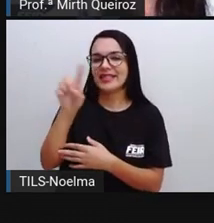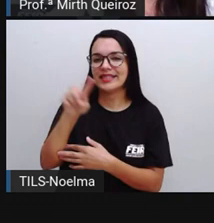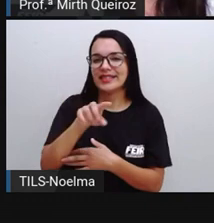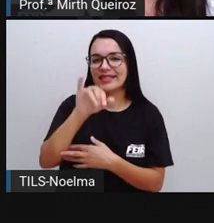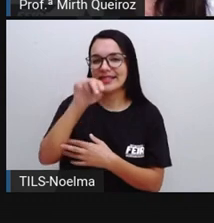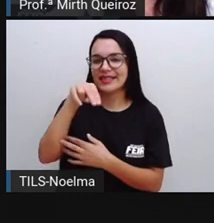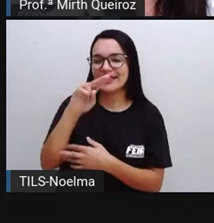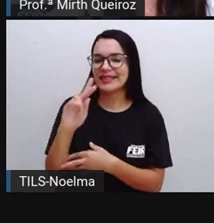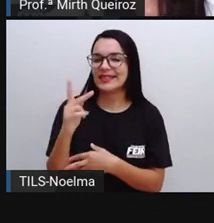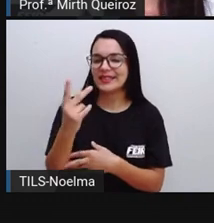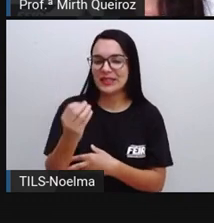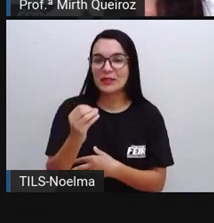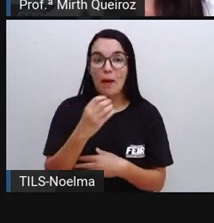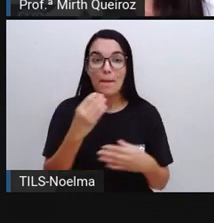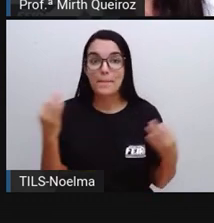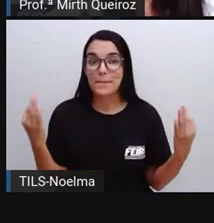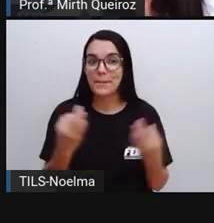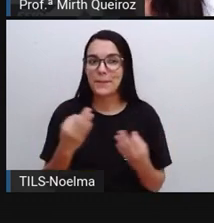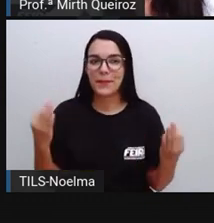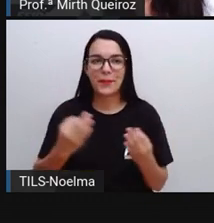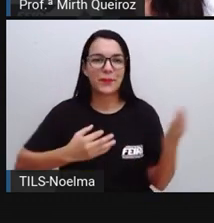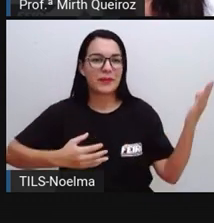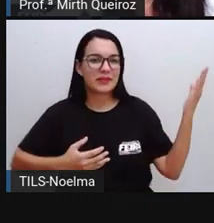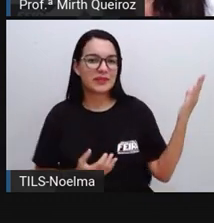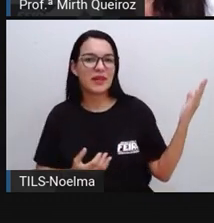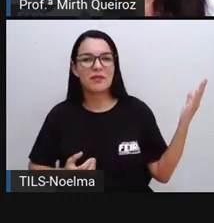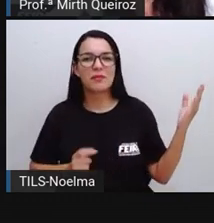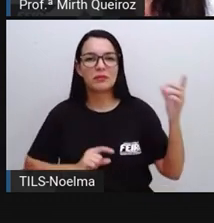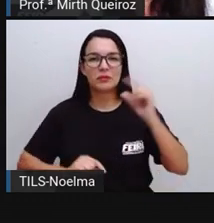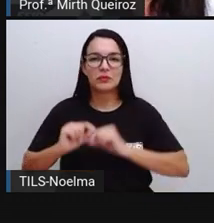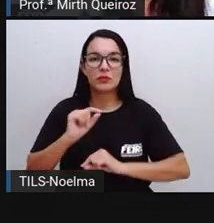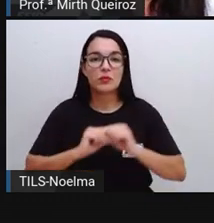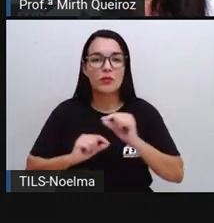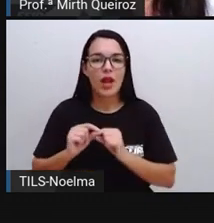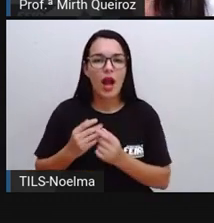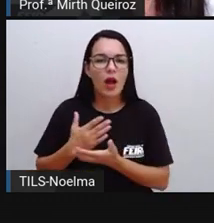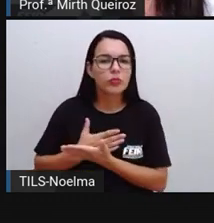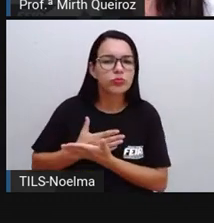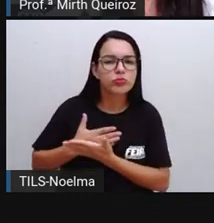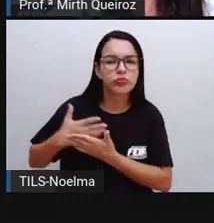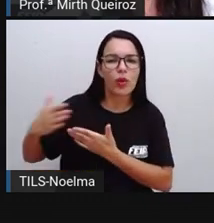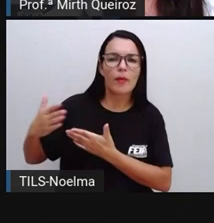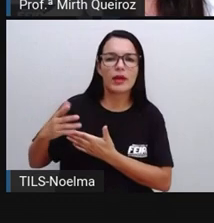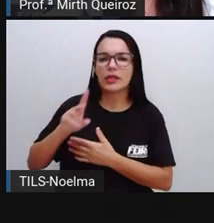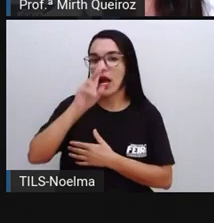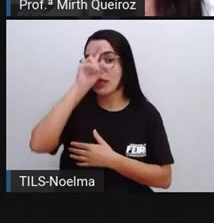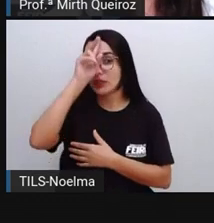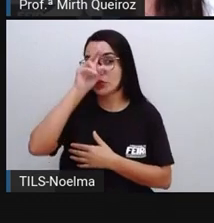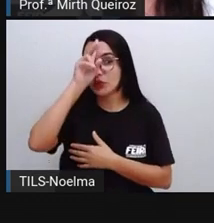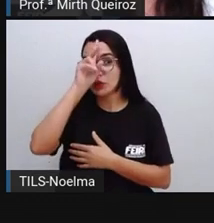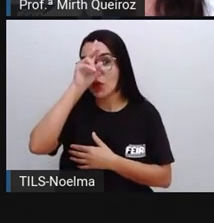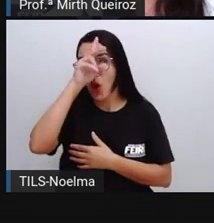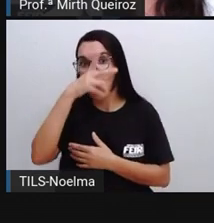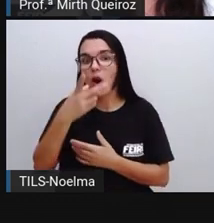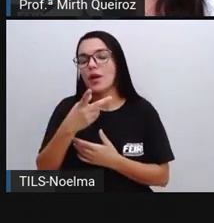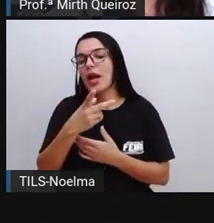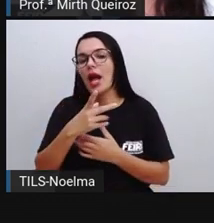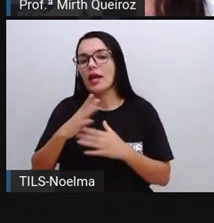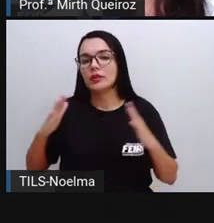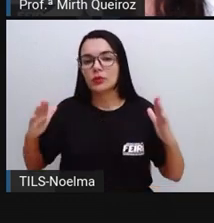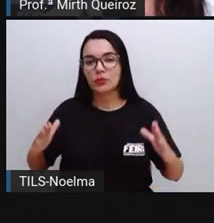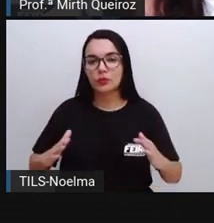Pica-Pau Amarelo. As Reinações de Narizinho, na verdade, é quando começam as histórias aí sobre o Sítio do Pica-Pau